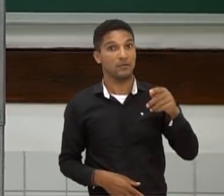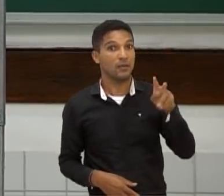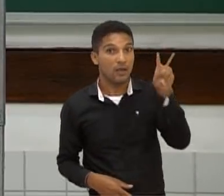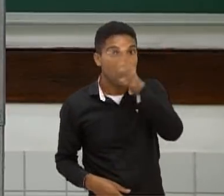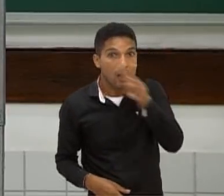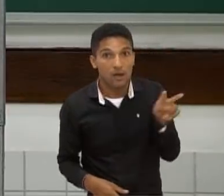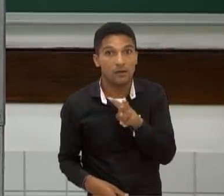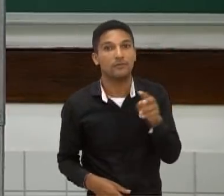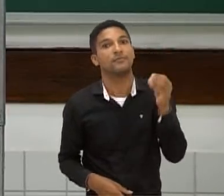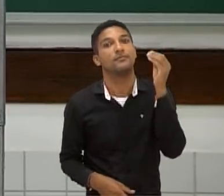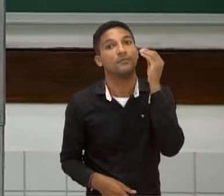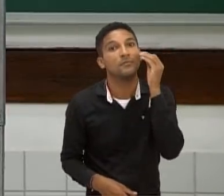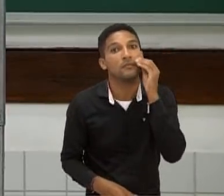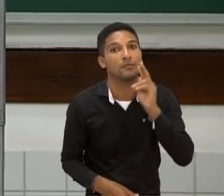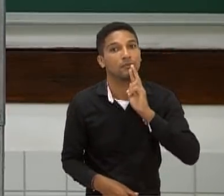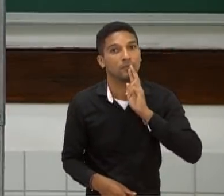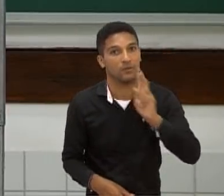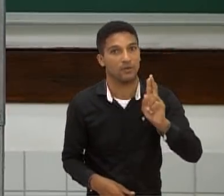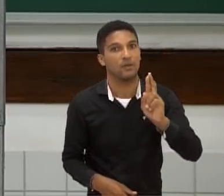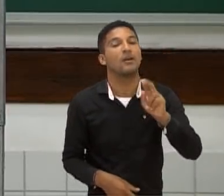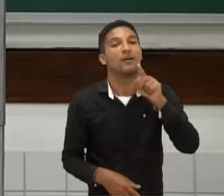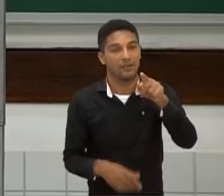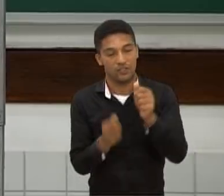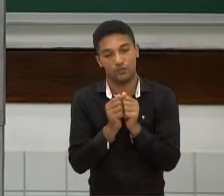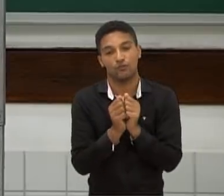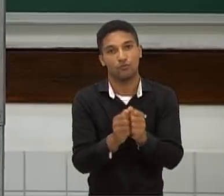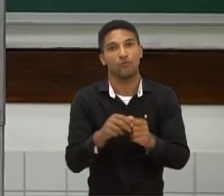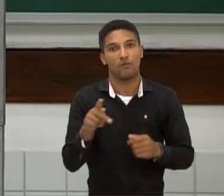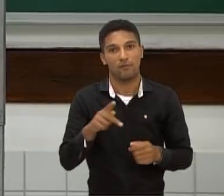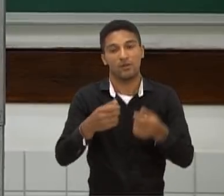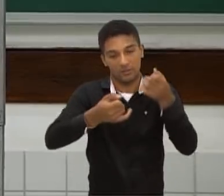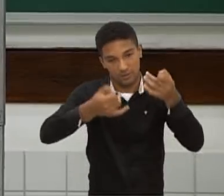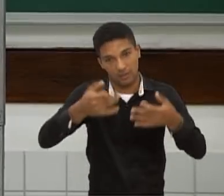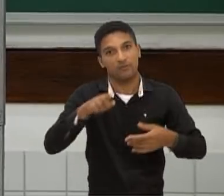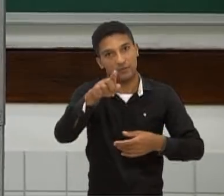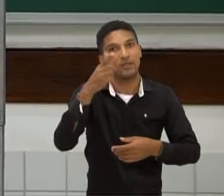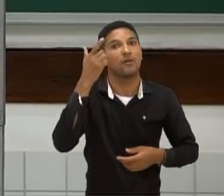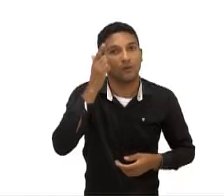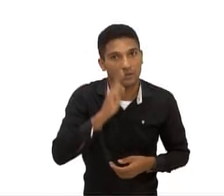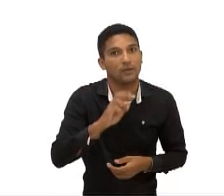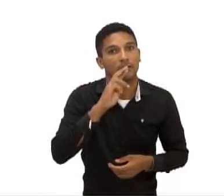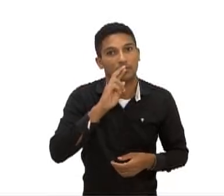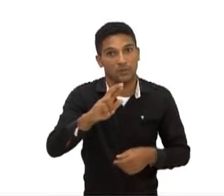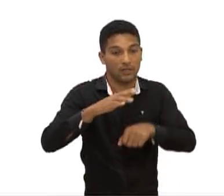nomes, tantas informações, mas vamos juntos aí que nós conseguimos entender. Tempinho para vocês.